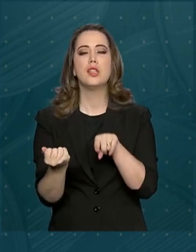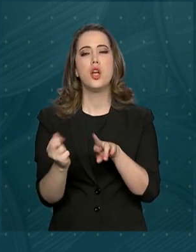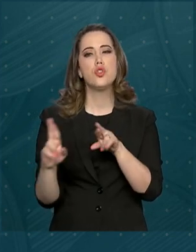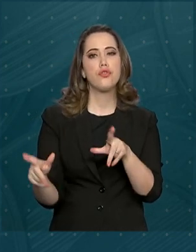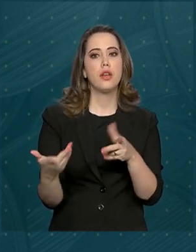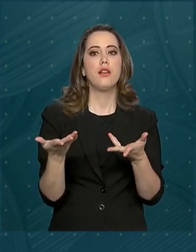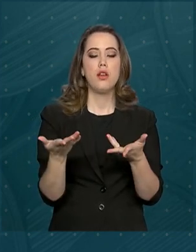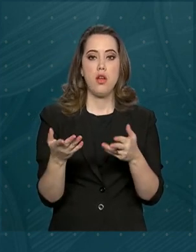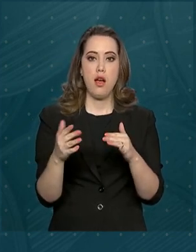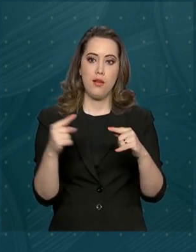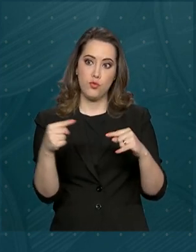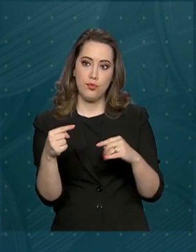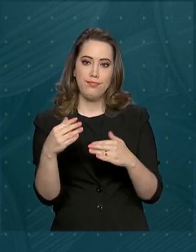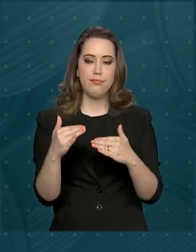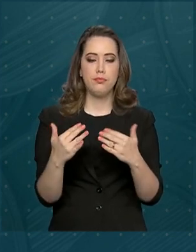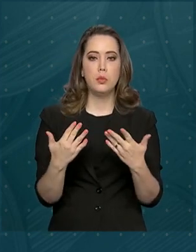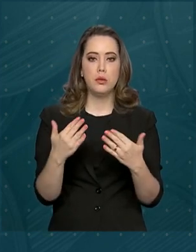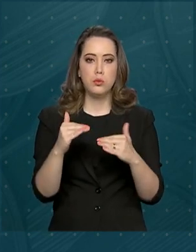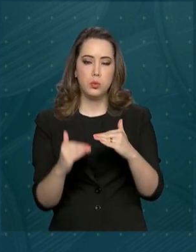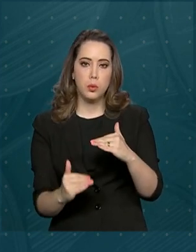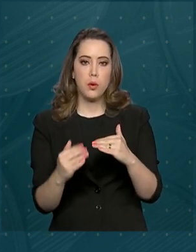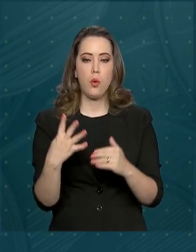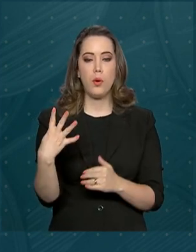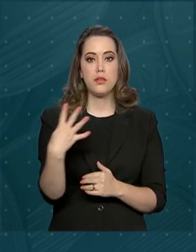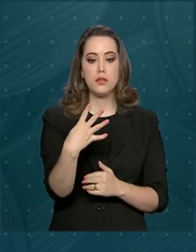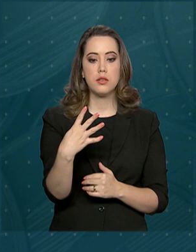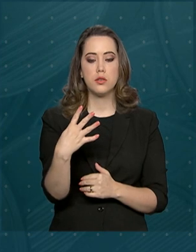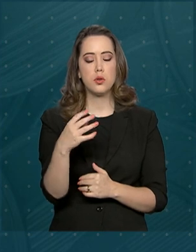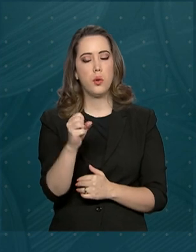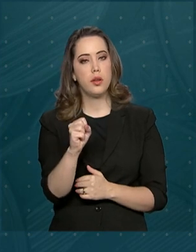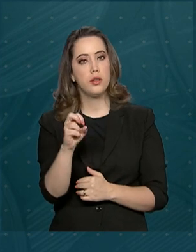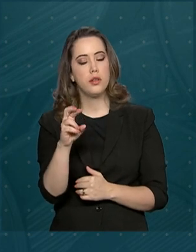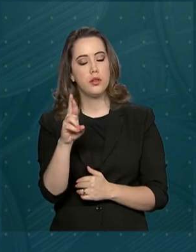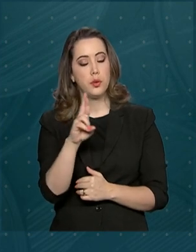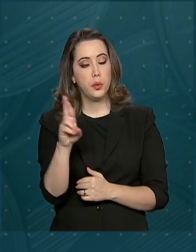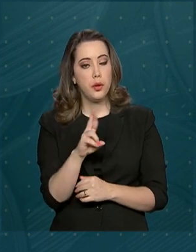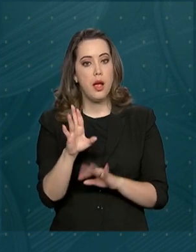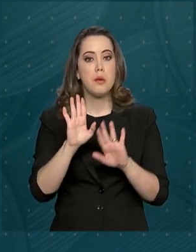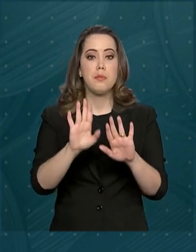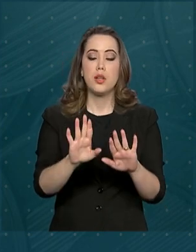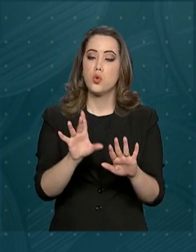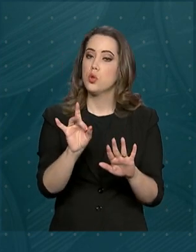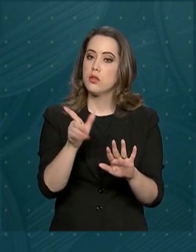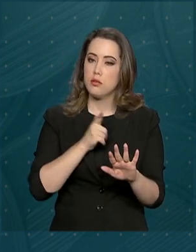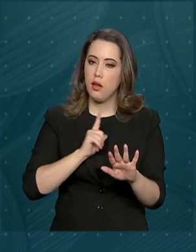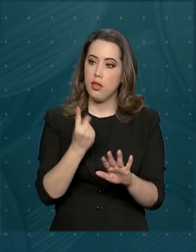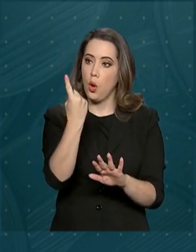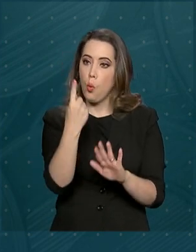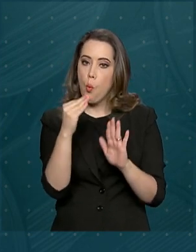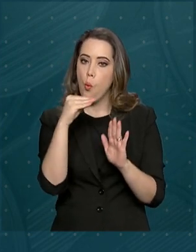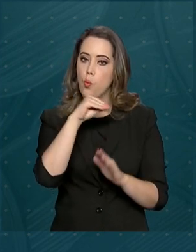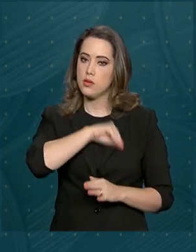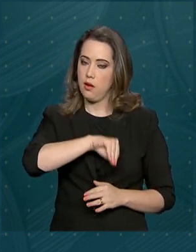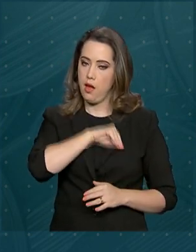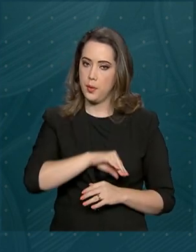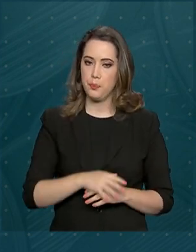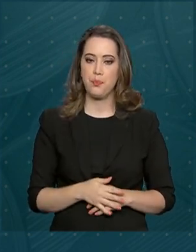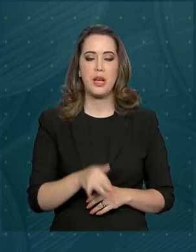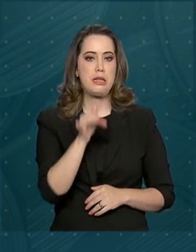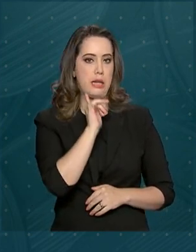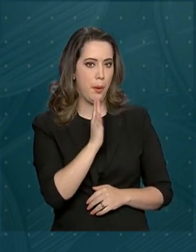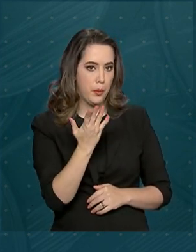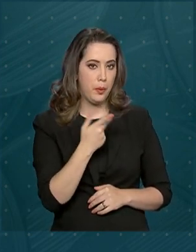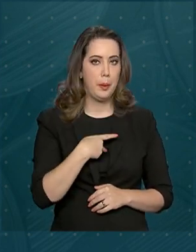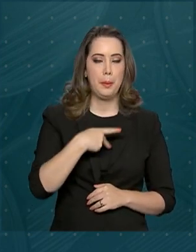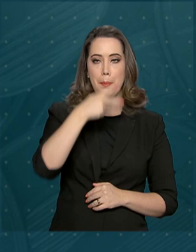de R$ 498,00. Mas a permissão só vale para quem tinha até um salário mínimo na conta. Por exemplo, quem